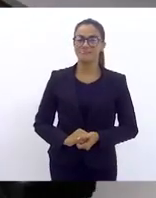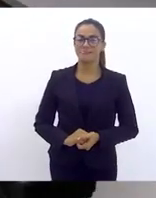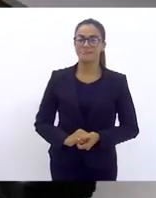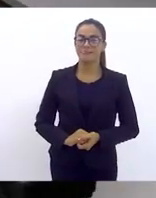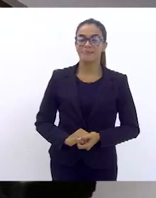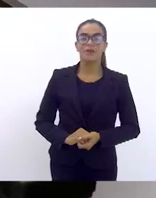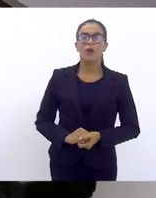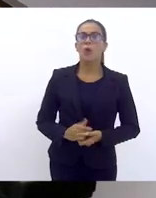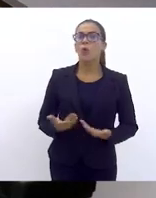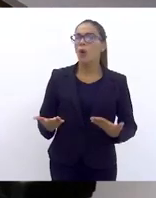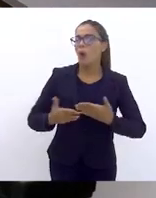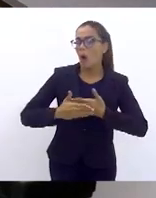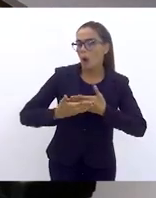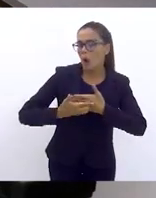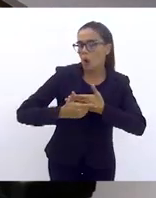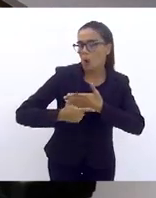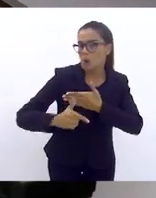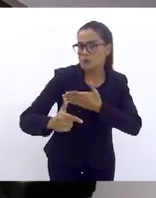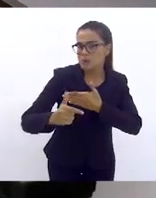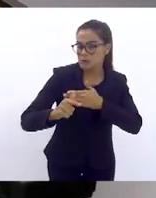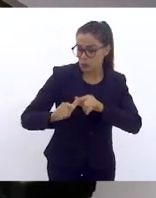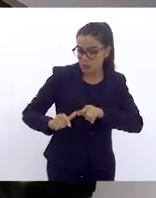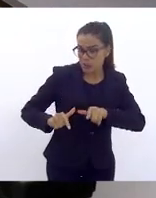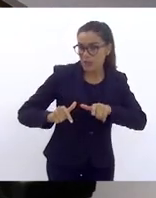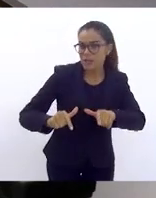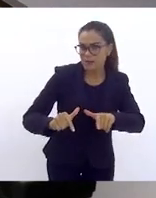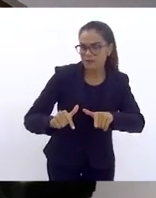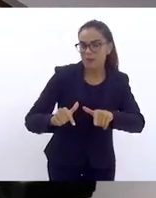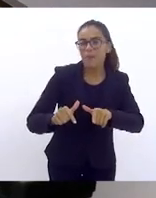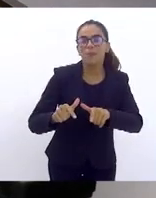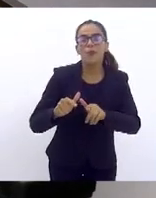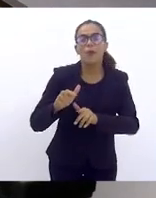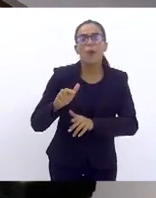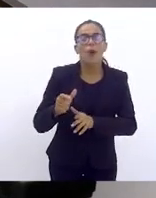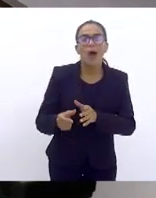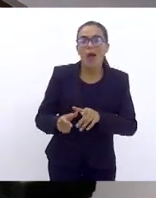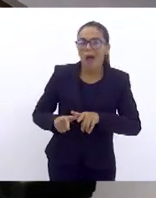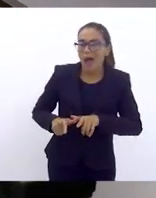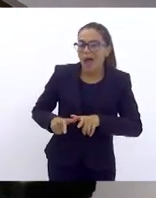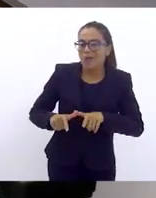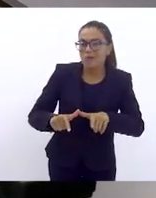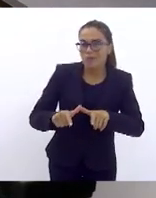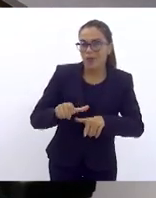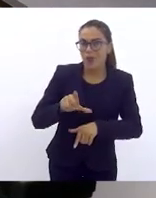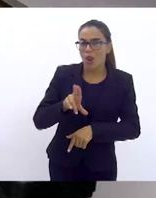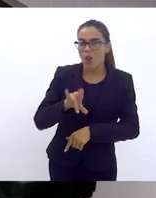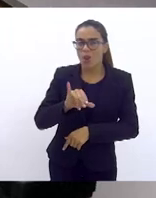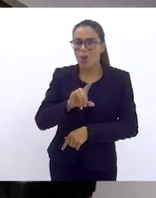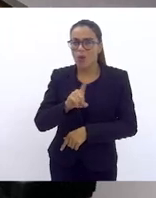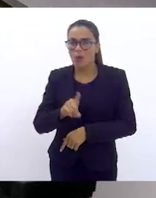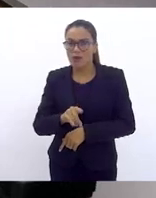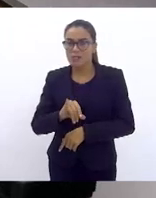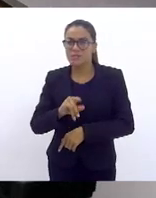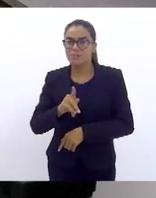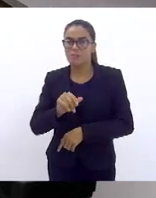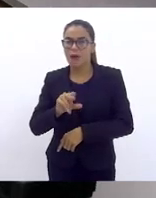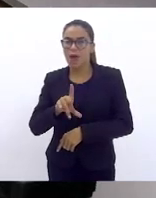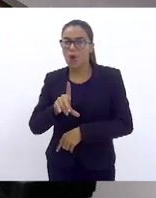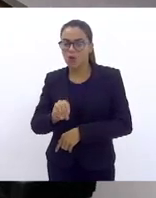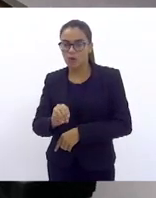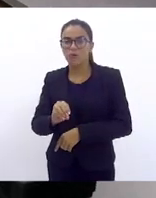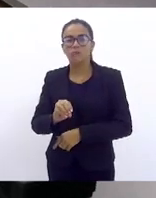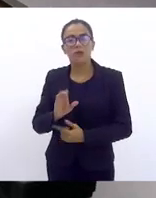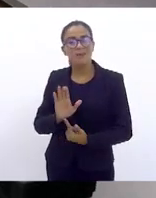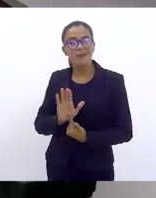a consequência de uma iniciativa dessa casa através de autoria do deputado Luiz Paulo Correia da Rocha né que apresentou